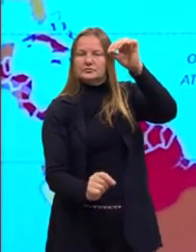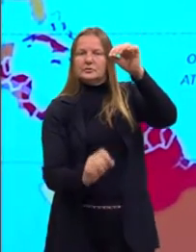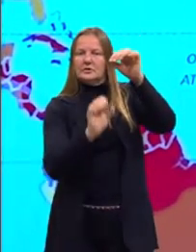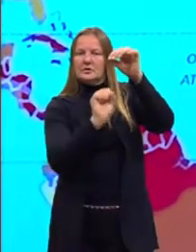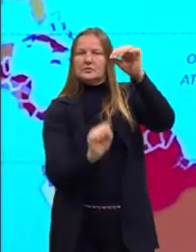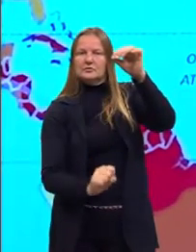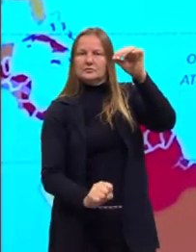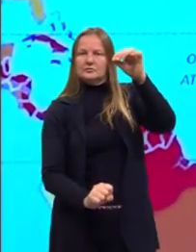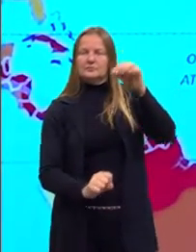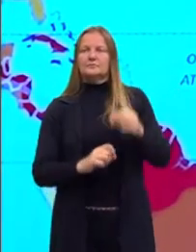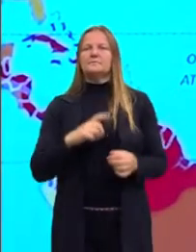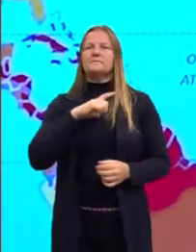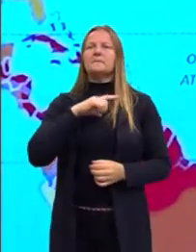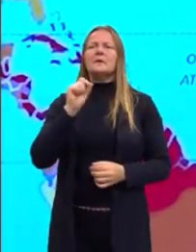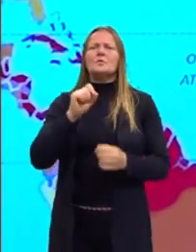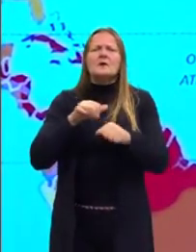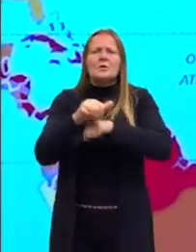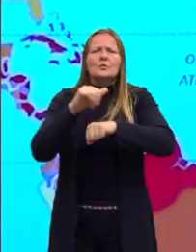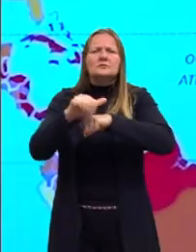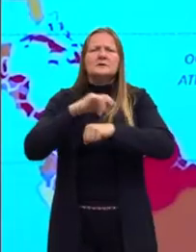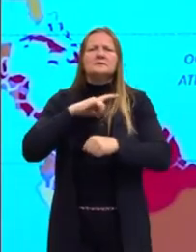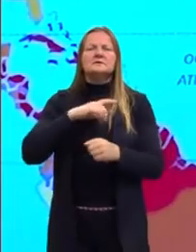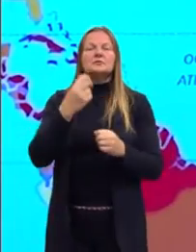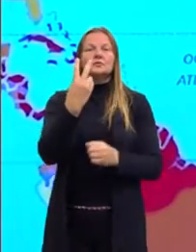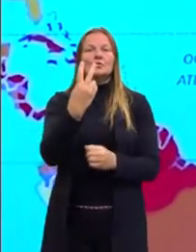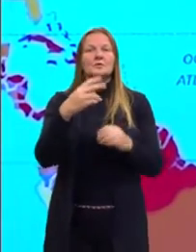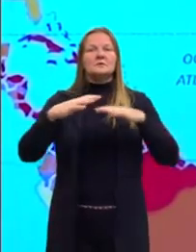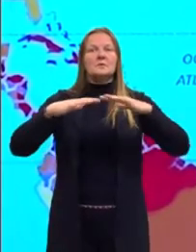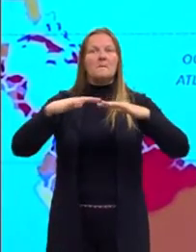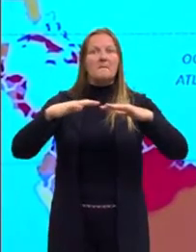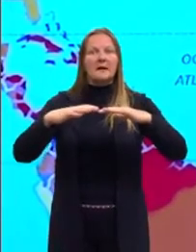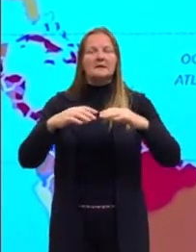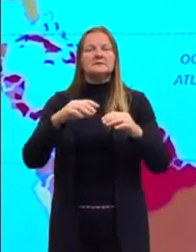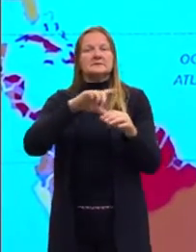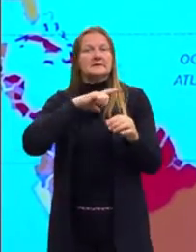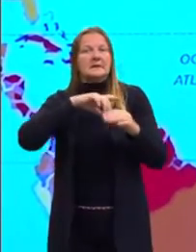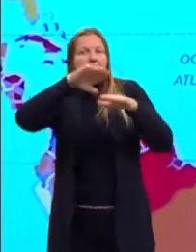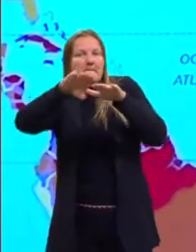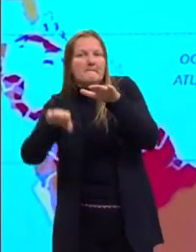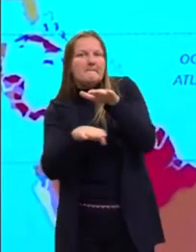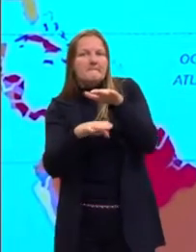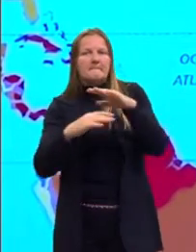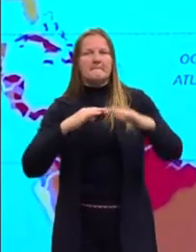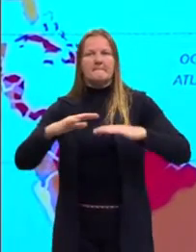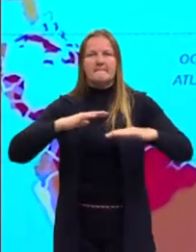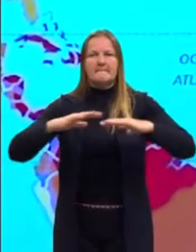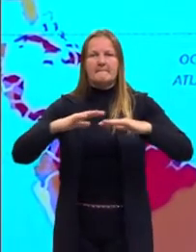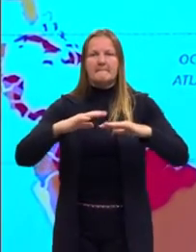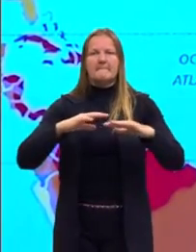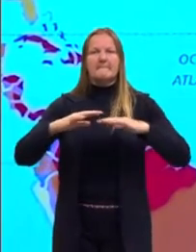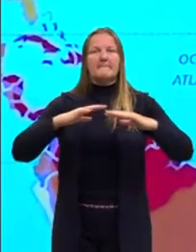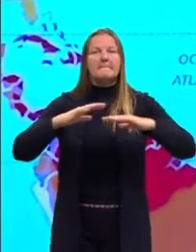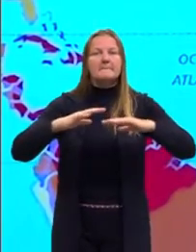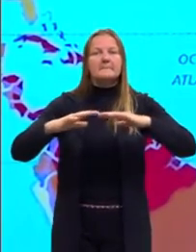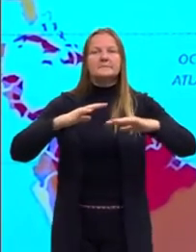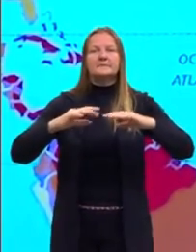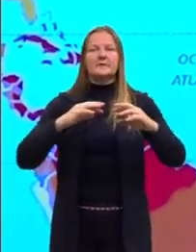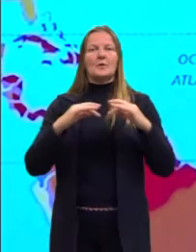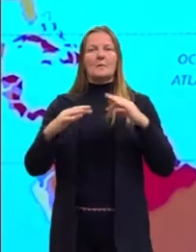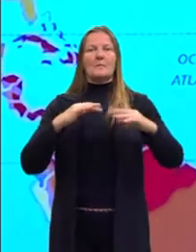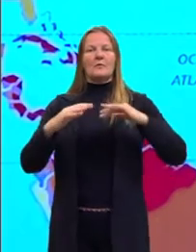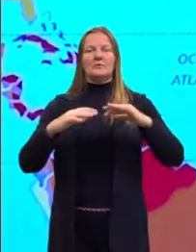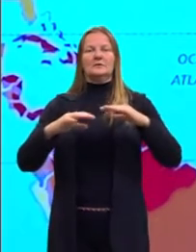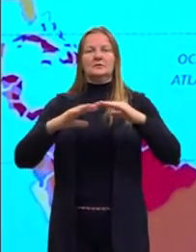suco que que acontece Nós temos duas grandes placas tectônicas nessa região tá e ao se movimentar Elas